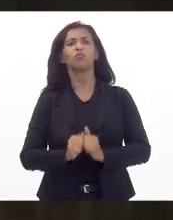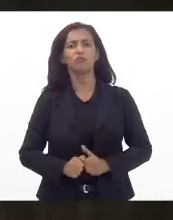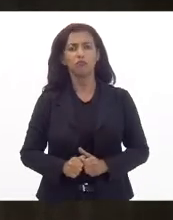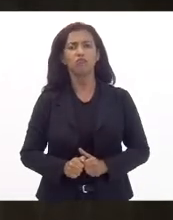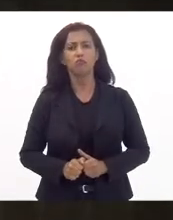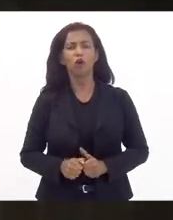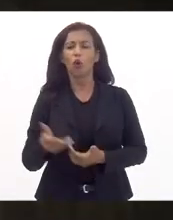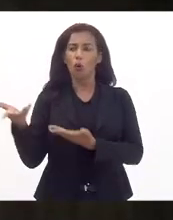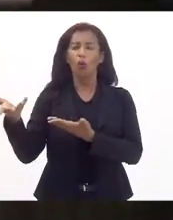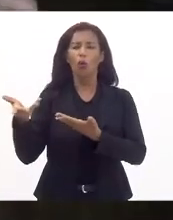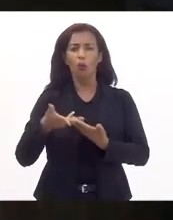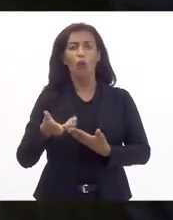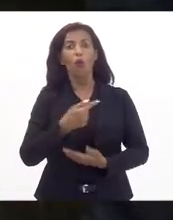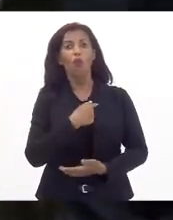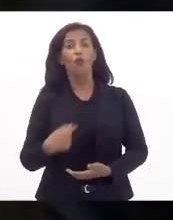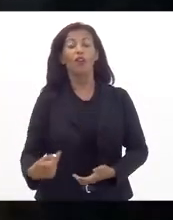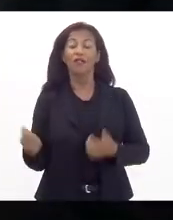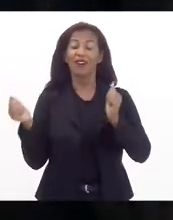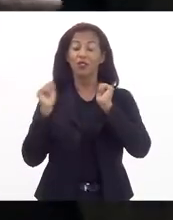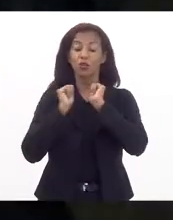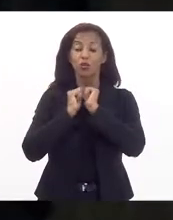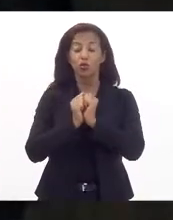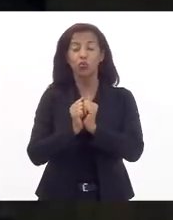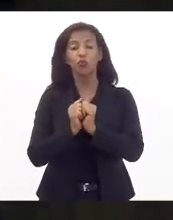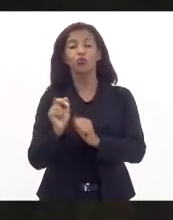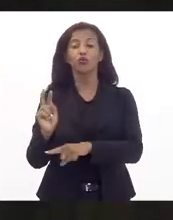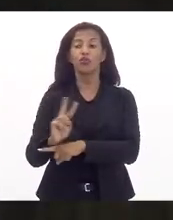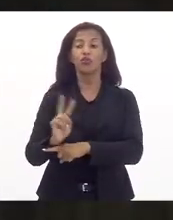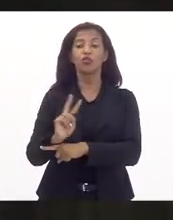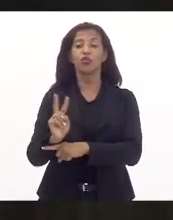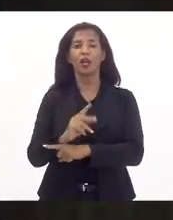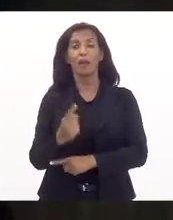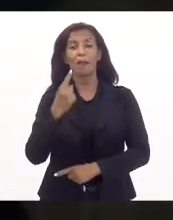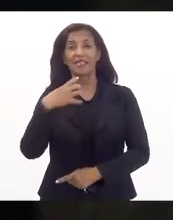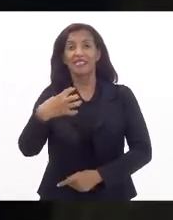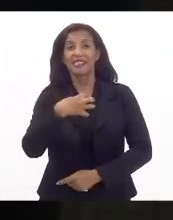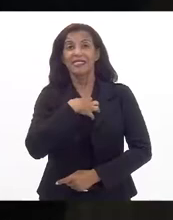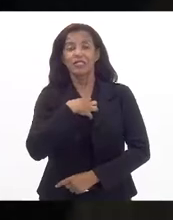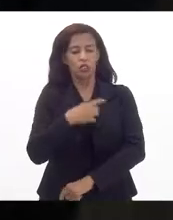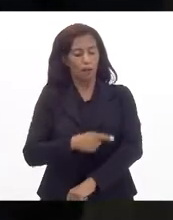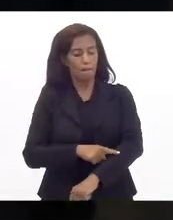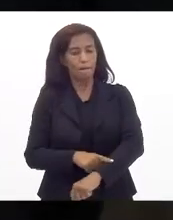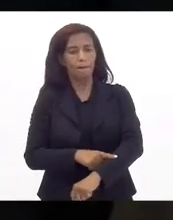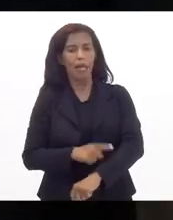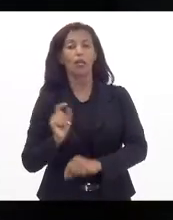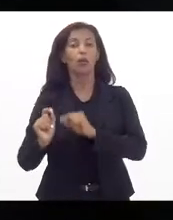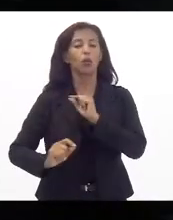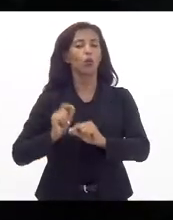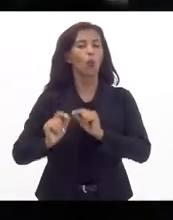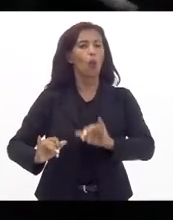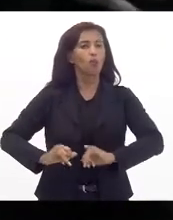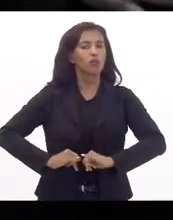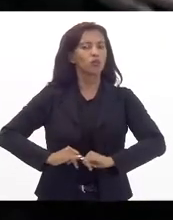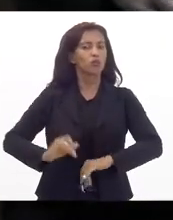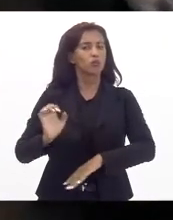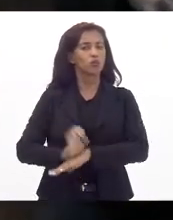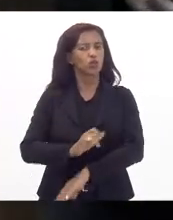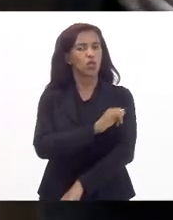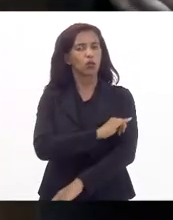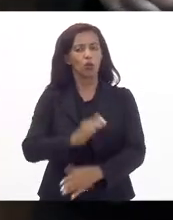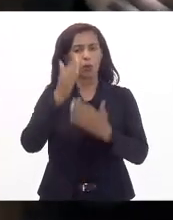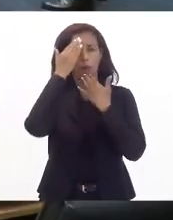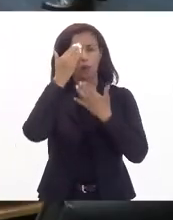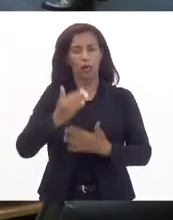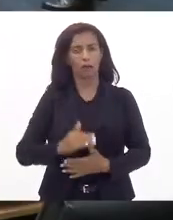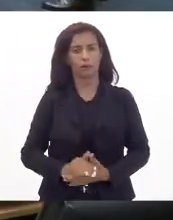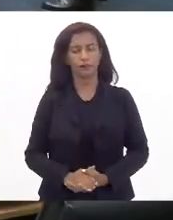perto convoque perto do governador para comigo nas fiscalizações para ele sentir na pele o que o povo tá sentindo no estado do Rio de Janeiro Muito